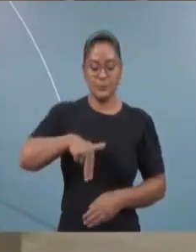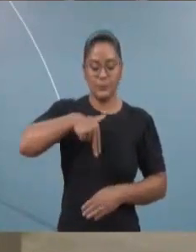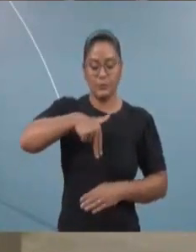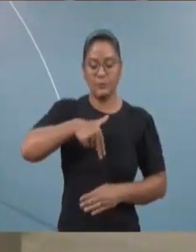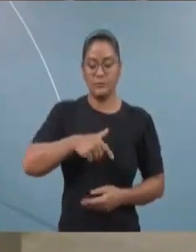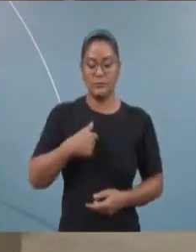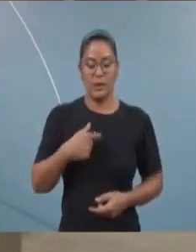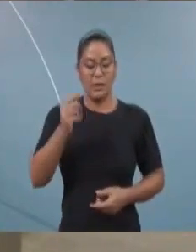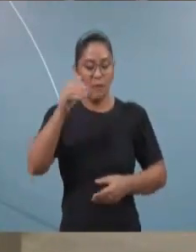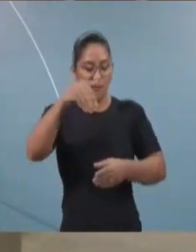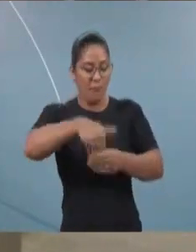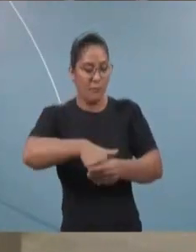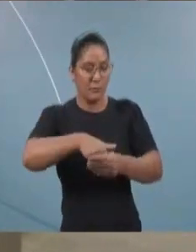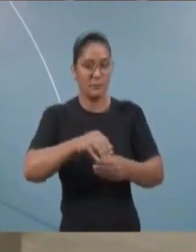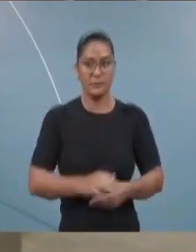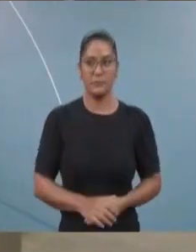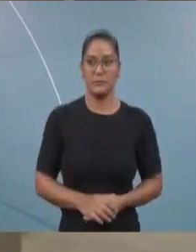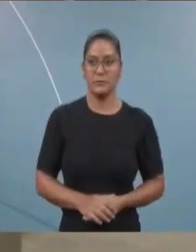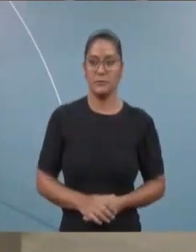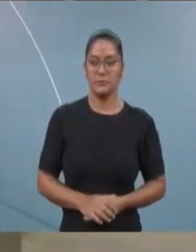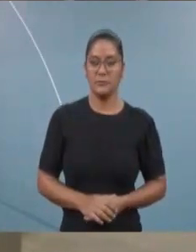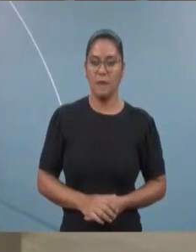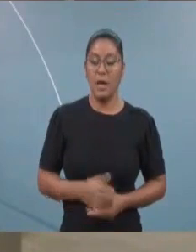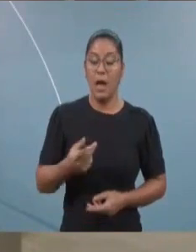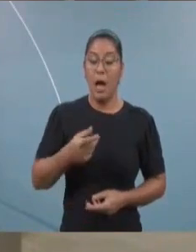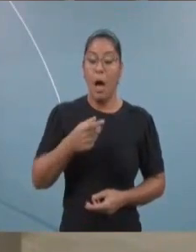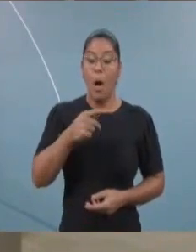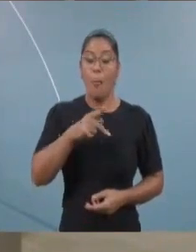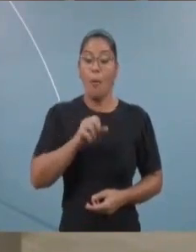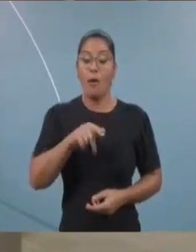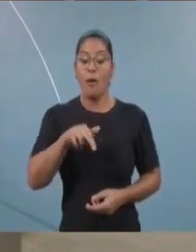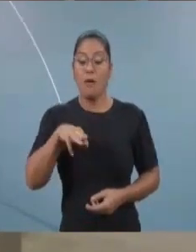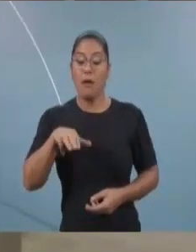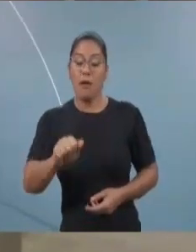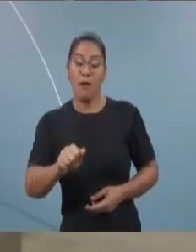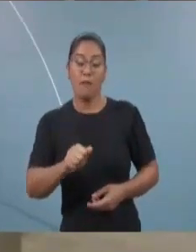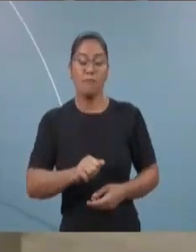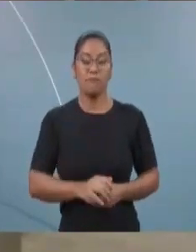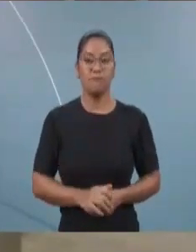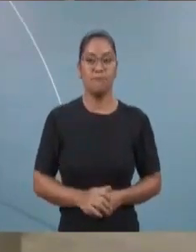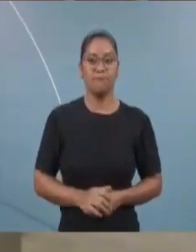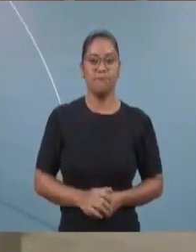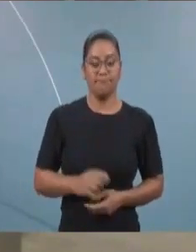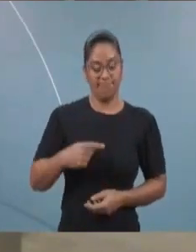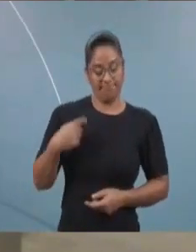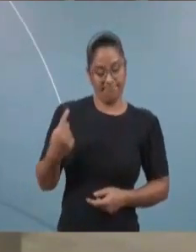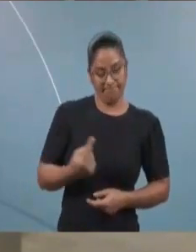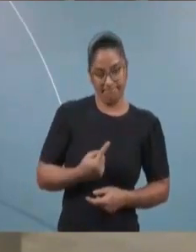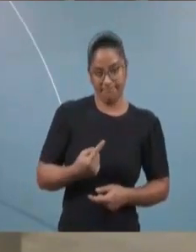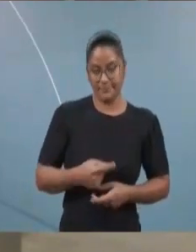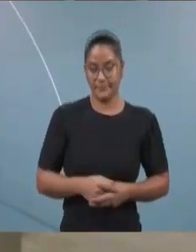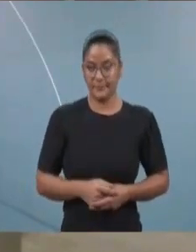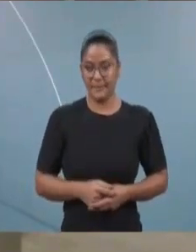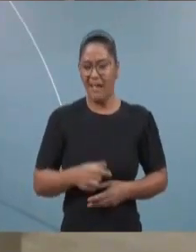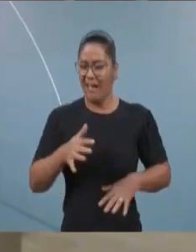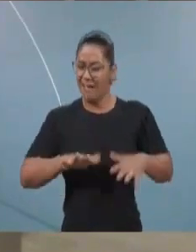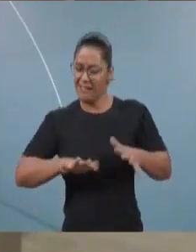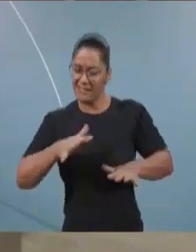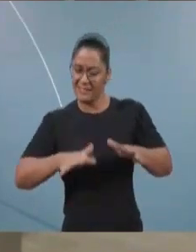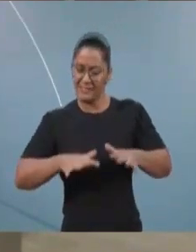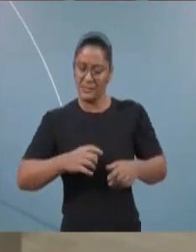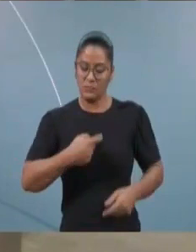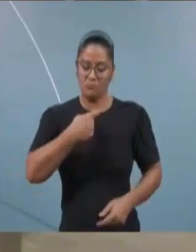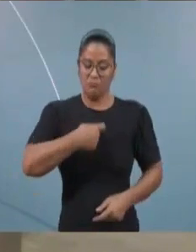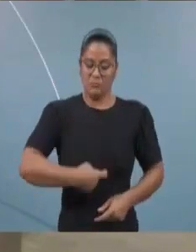nessa votação que tá se gerando uma certa polêmica eh a gente tem a muitas vezes algumas